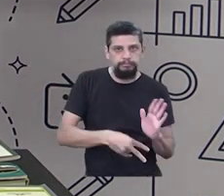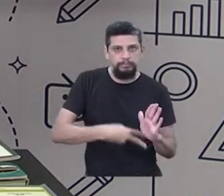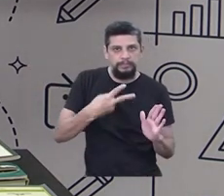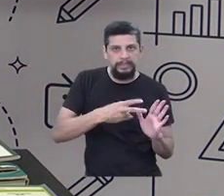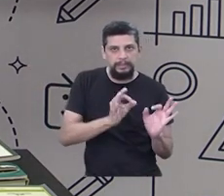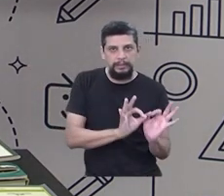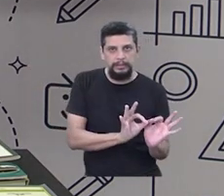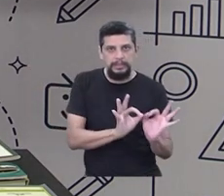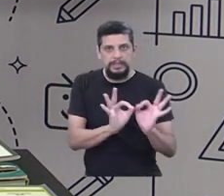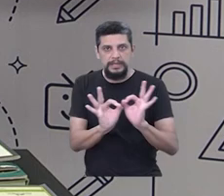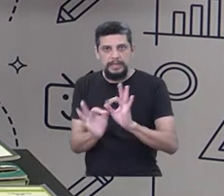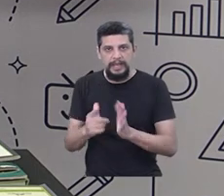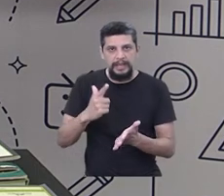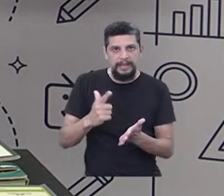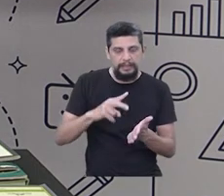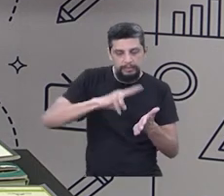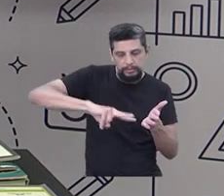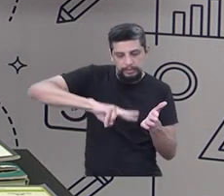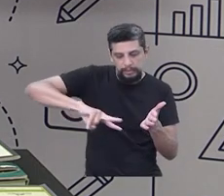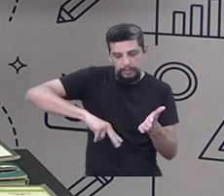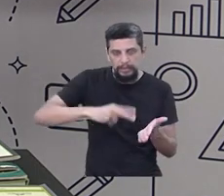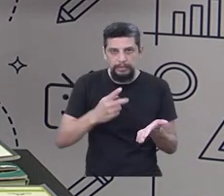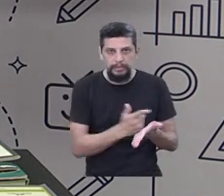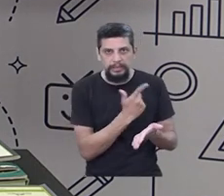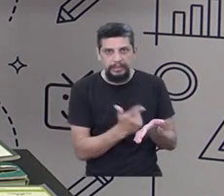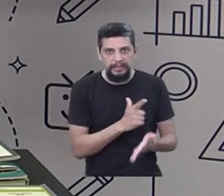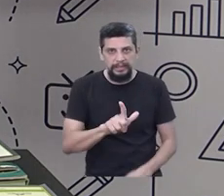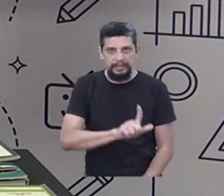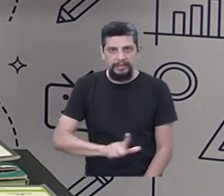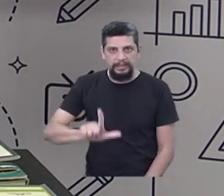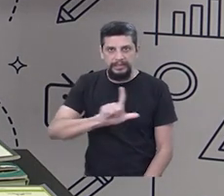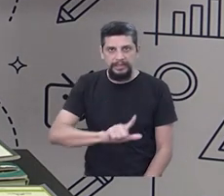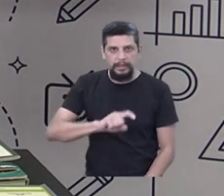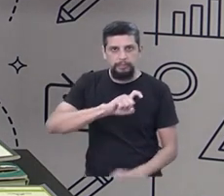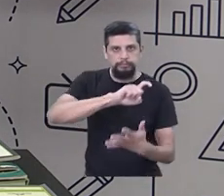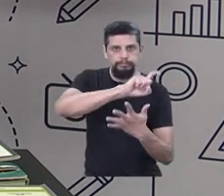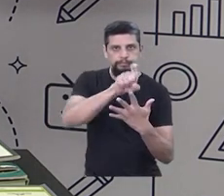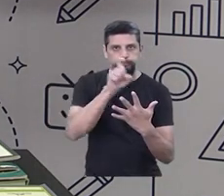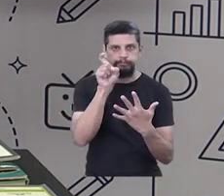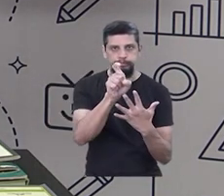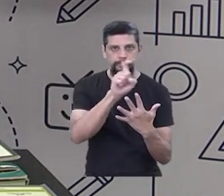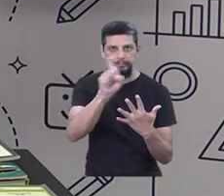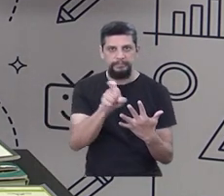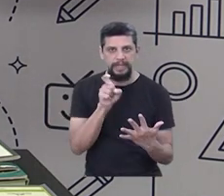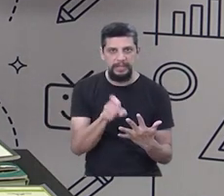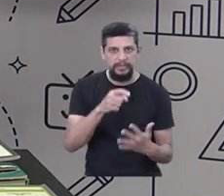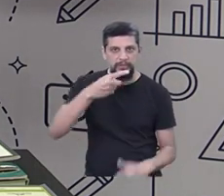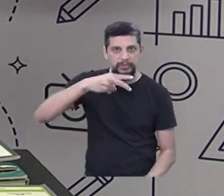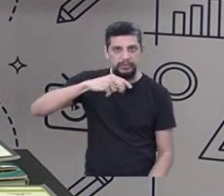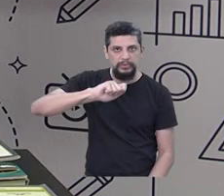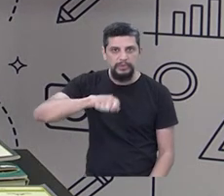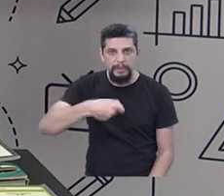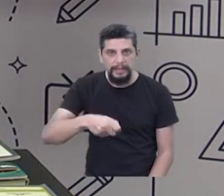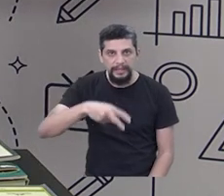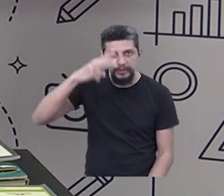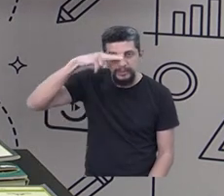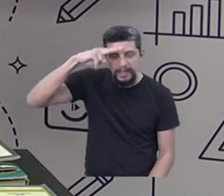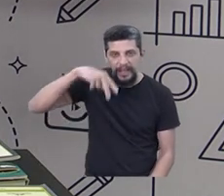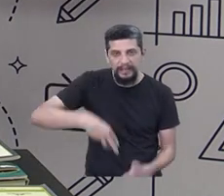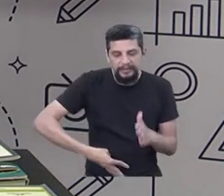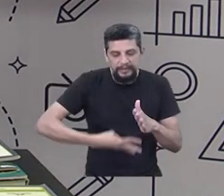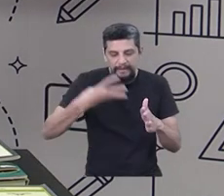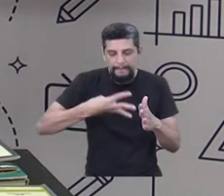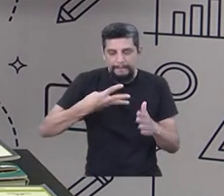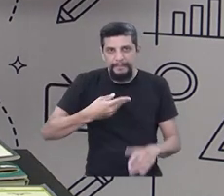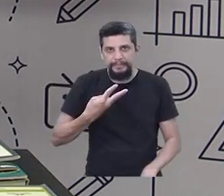parte, a leitura do livro de literatura, lançando hipóteses sobre a história. A terceira,